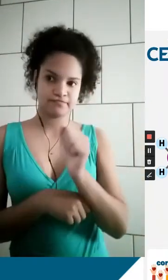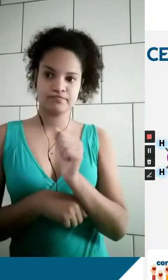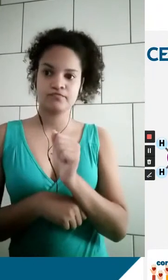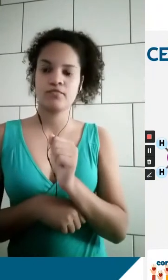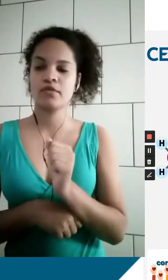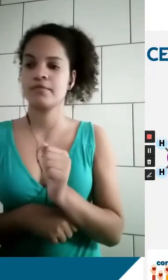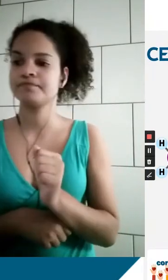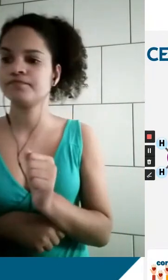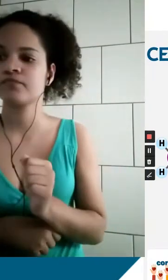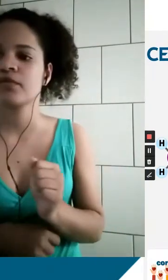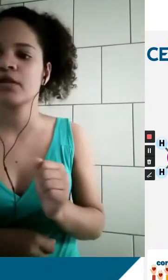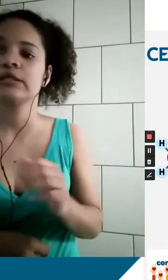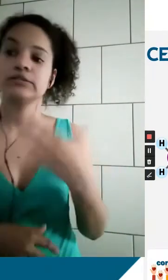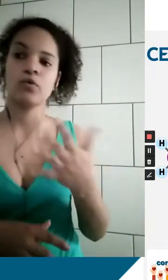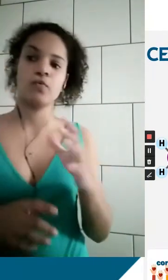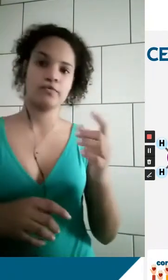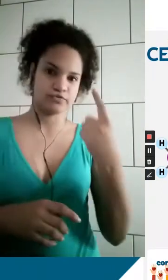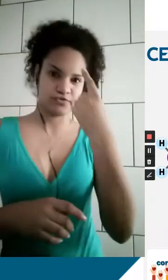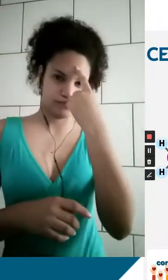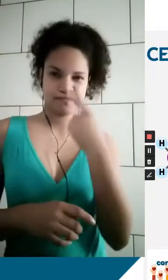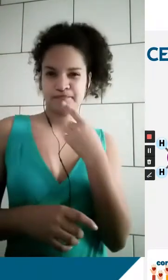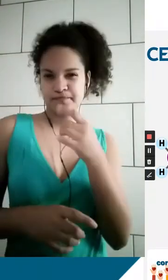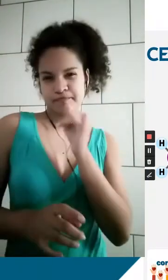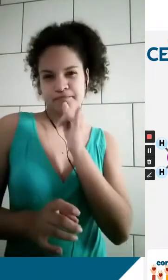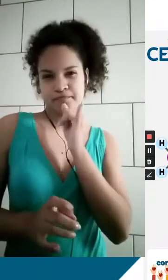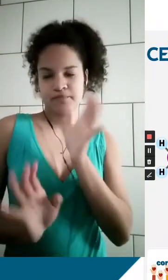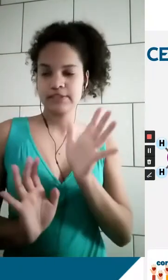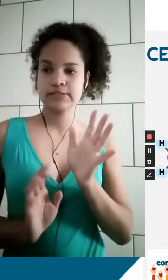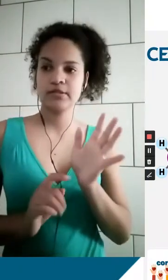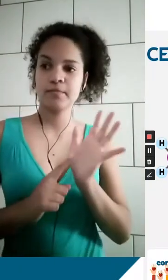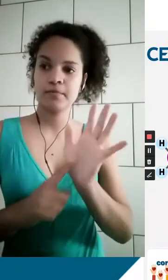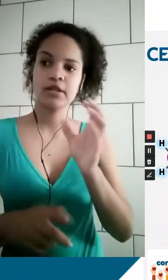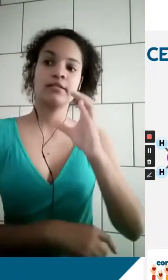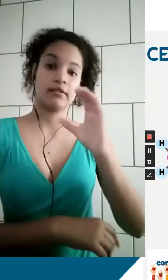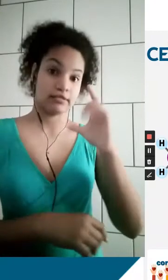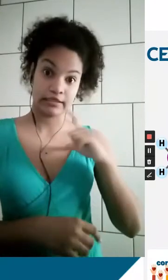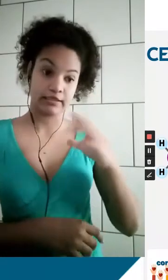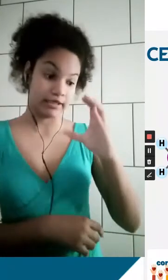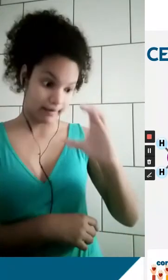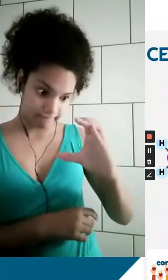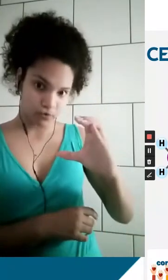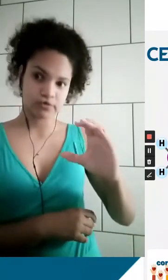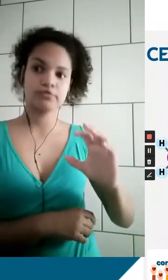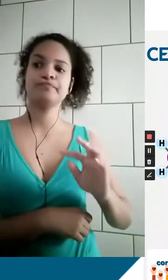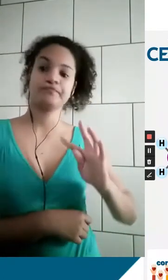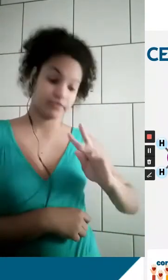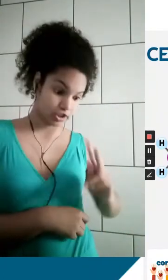ilustração, vocês vão poder encontrar o carbono, o